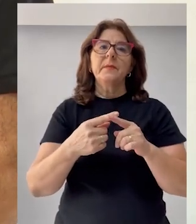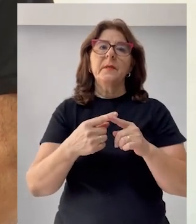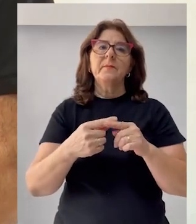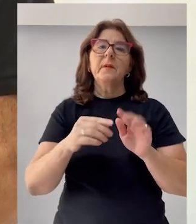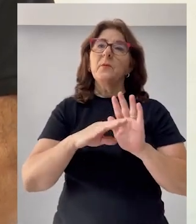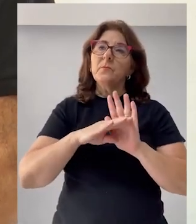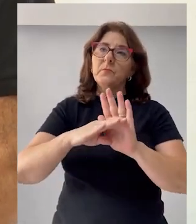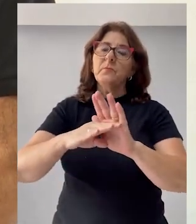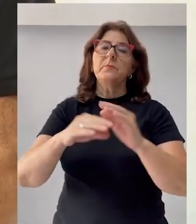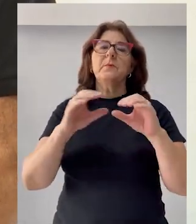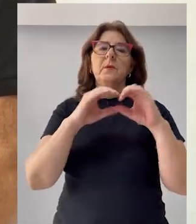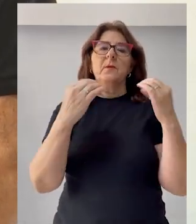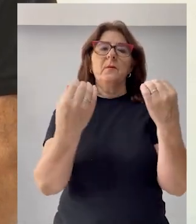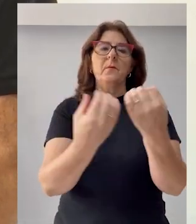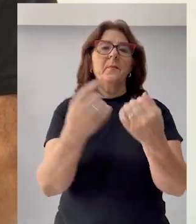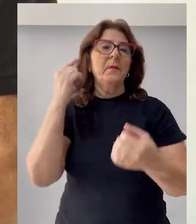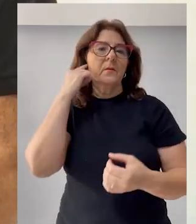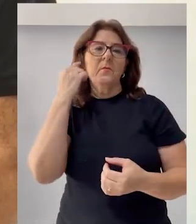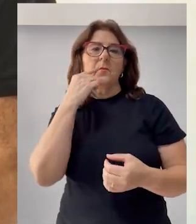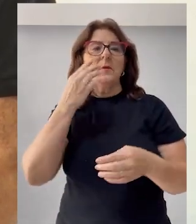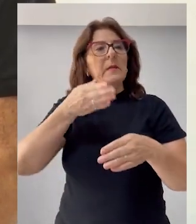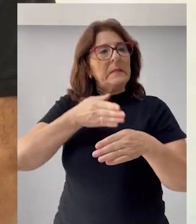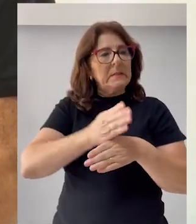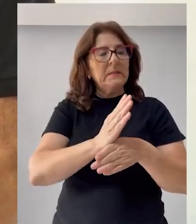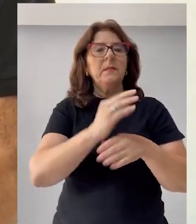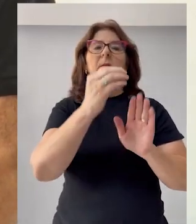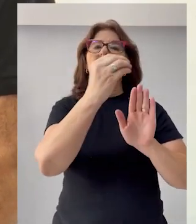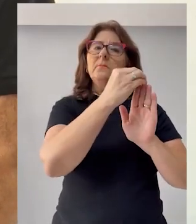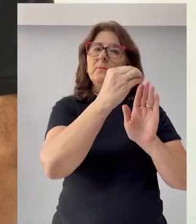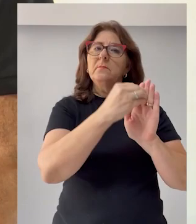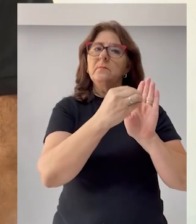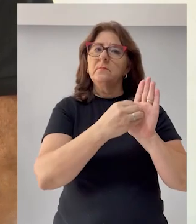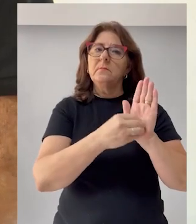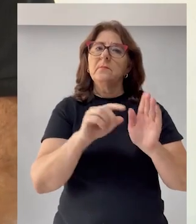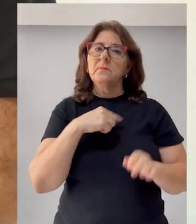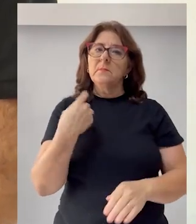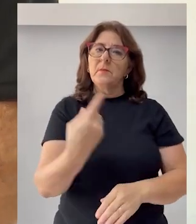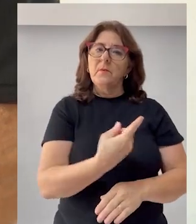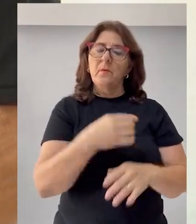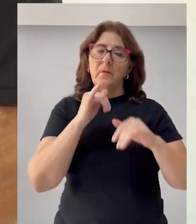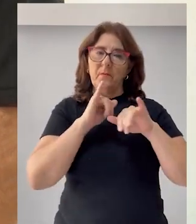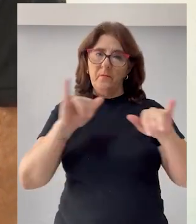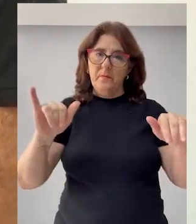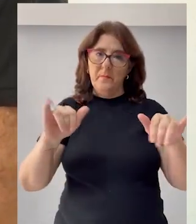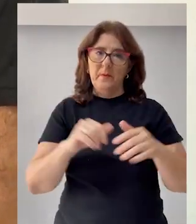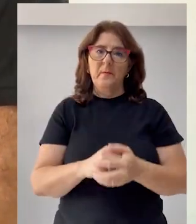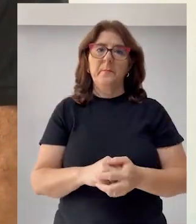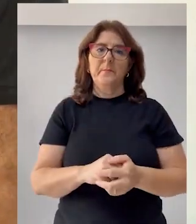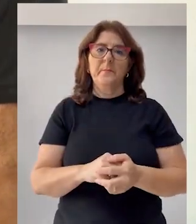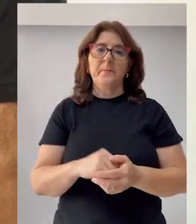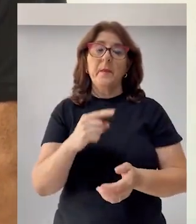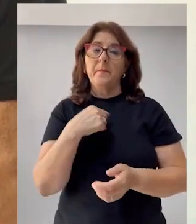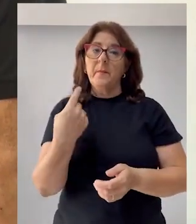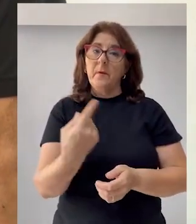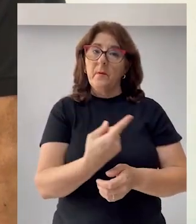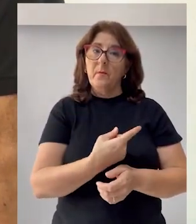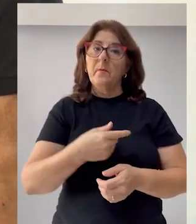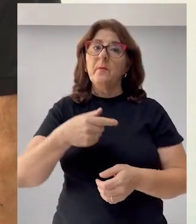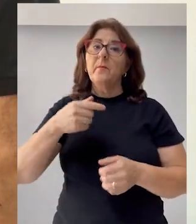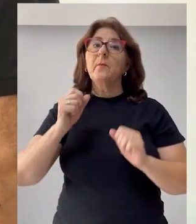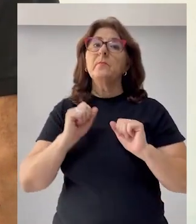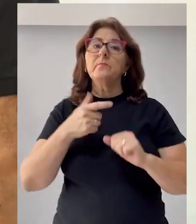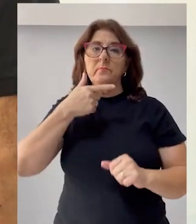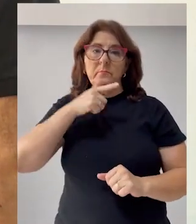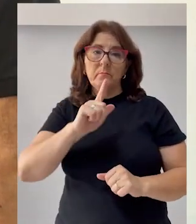que a comunidade surda possa ter acesso aos conteúdos que nós publicamos. E para podermos viabilizar essa